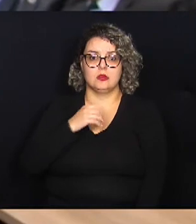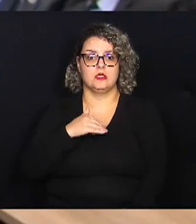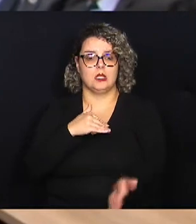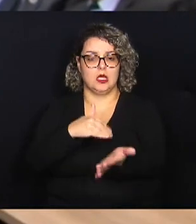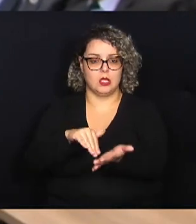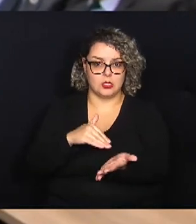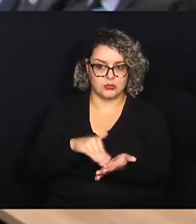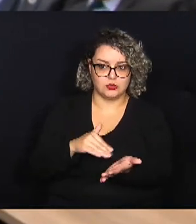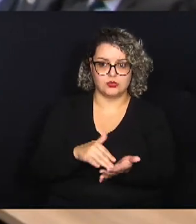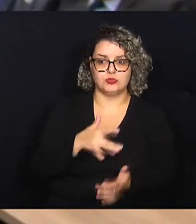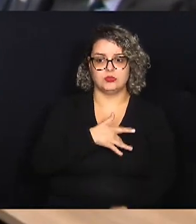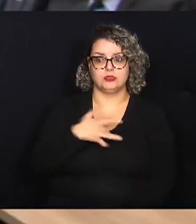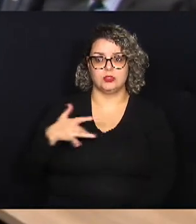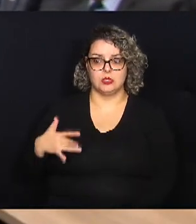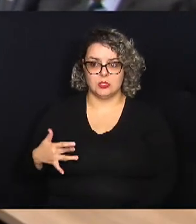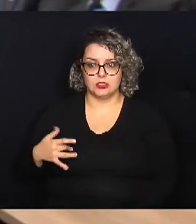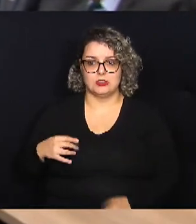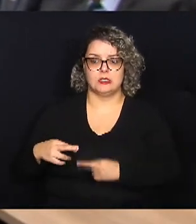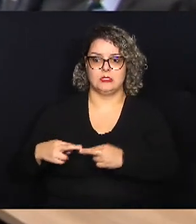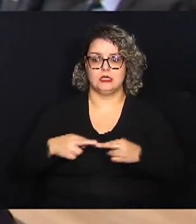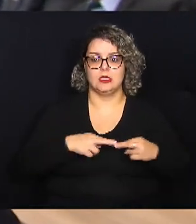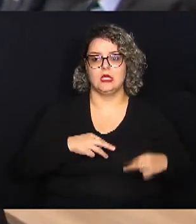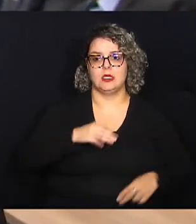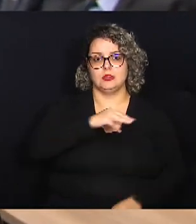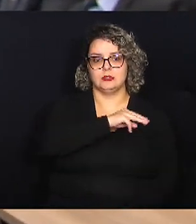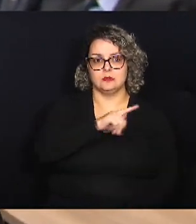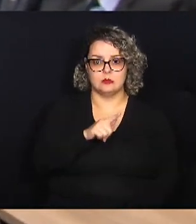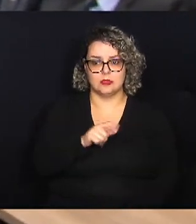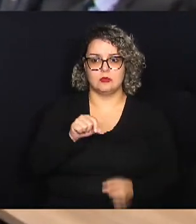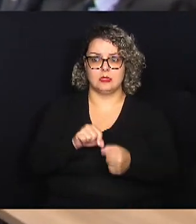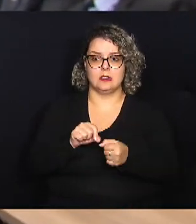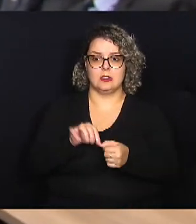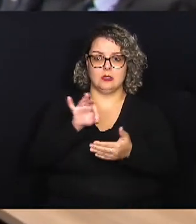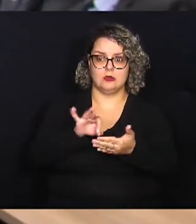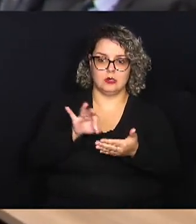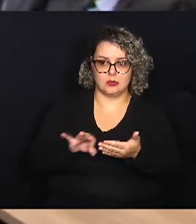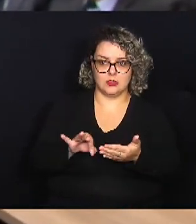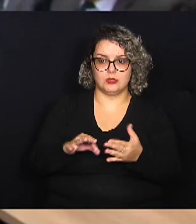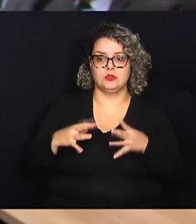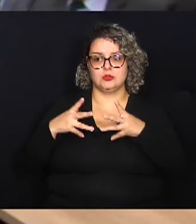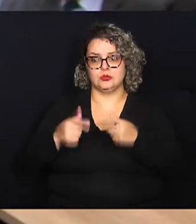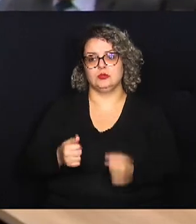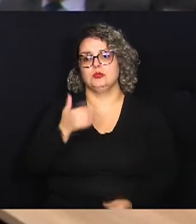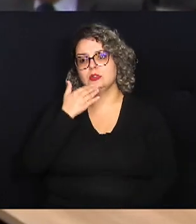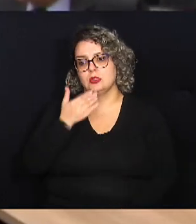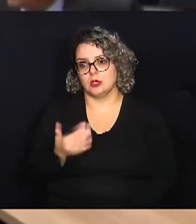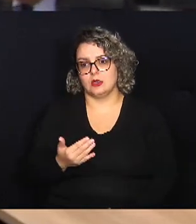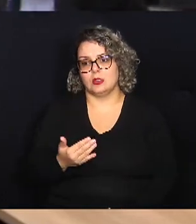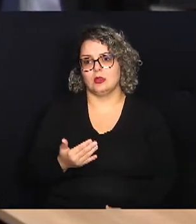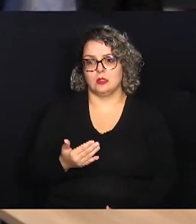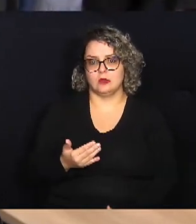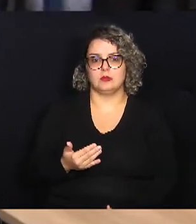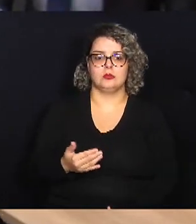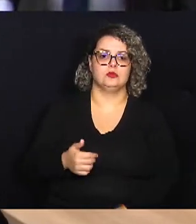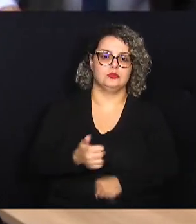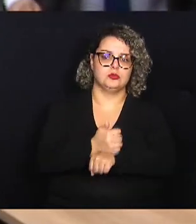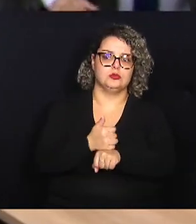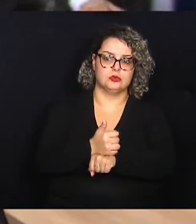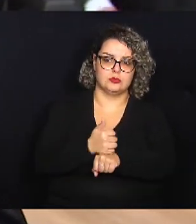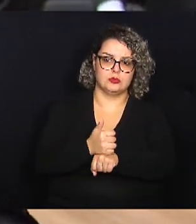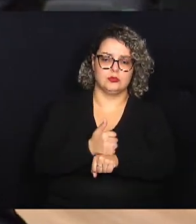Secretaria de Saúde, da Rede Mário Gatti, para fazer o acerto daquilo que é reivindicado para esses profissionais, que